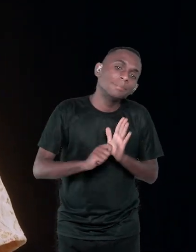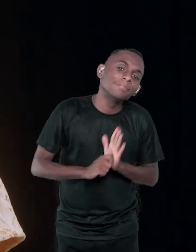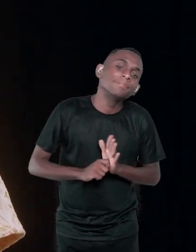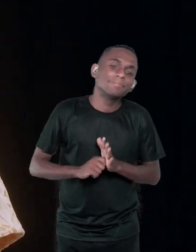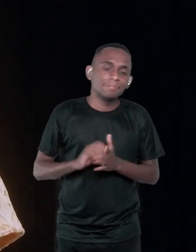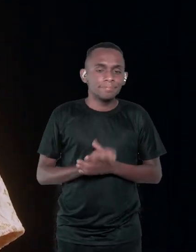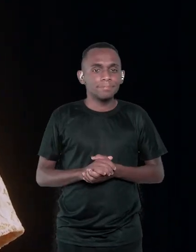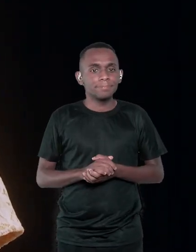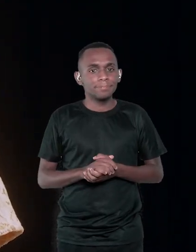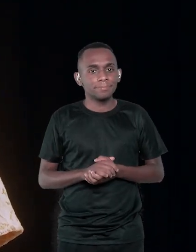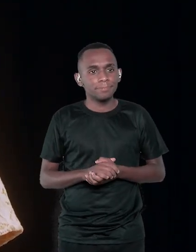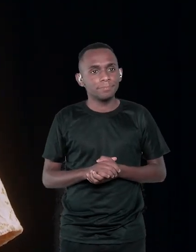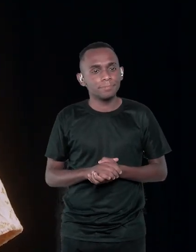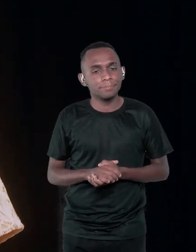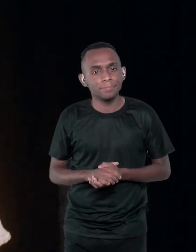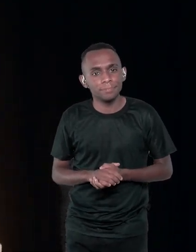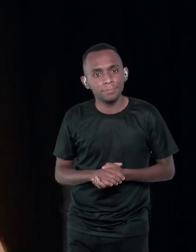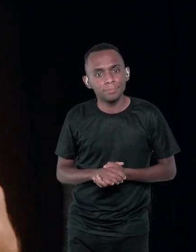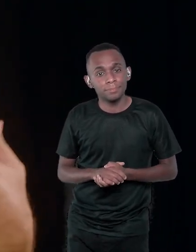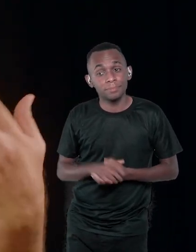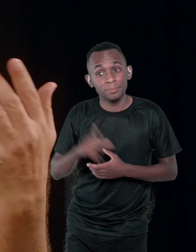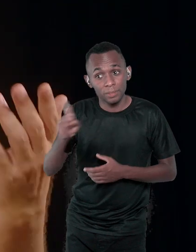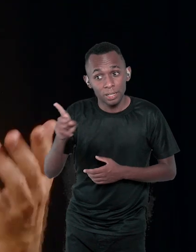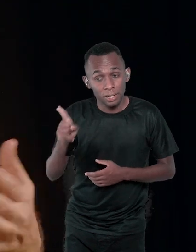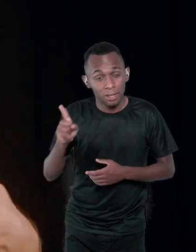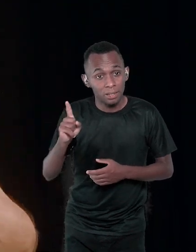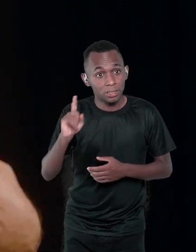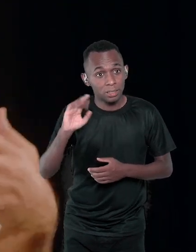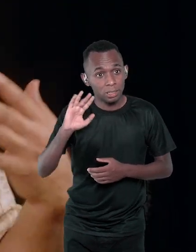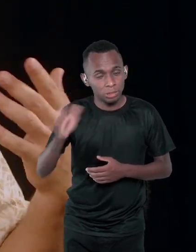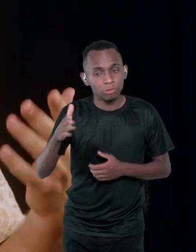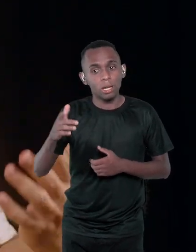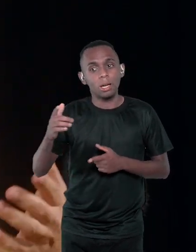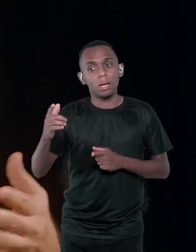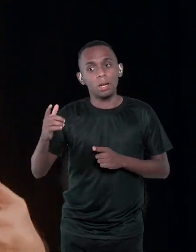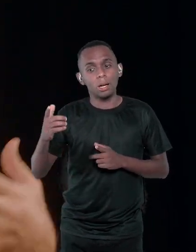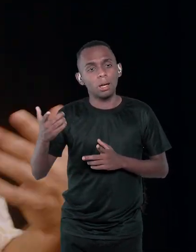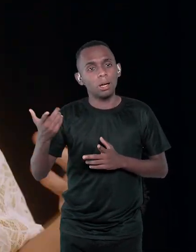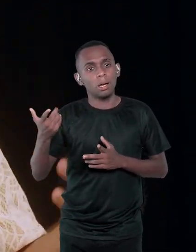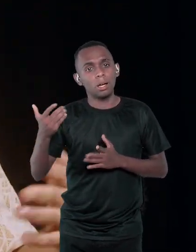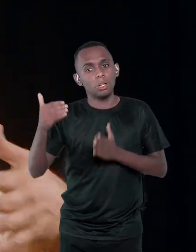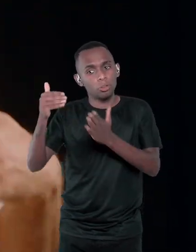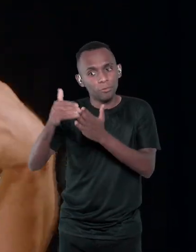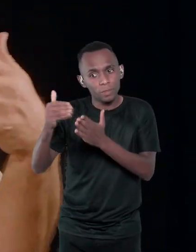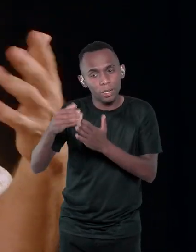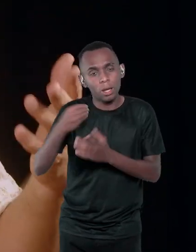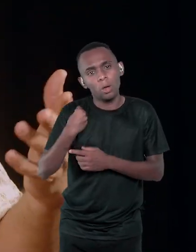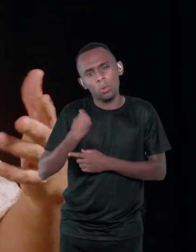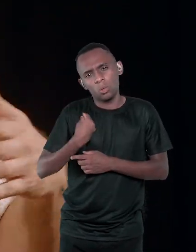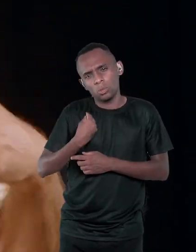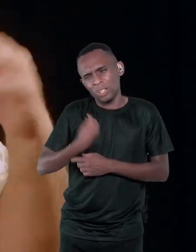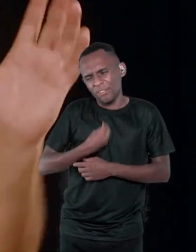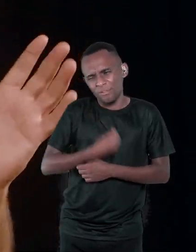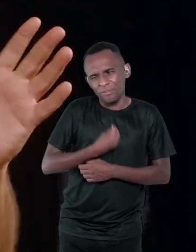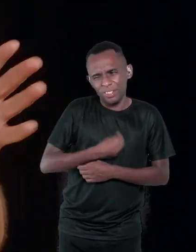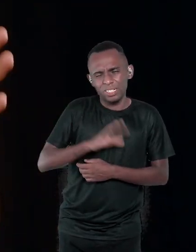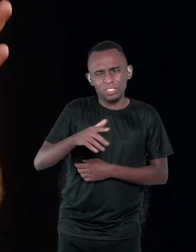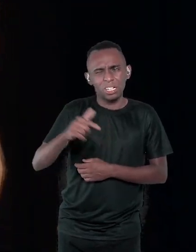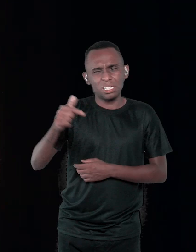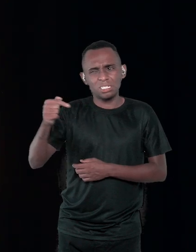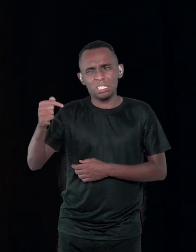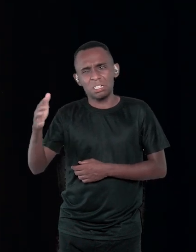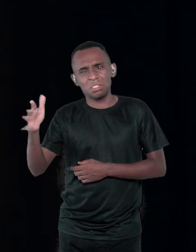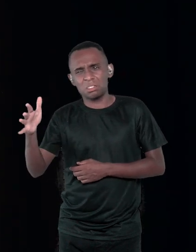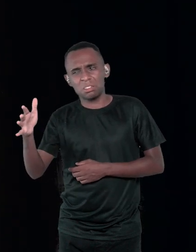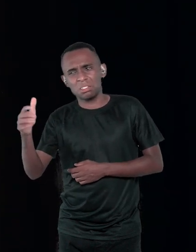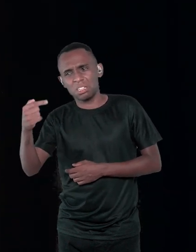né? Ela já se aproximando do final da vida, ela já tinha 70 e tantos anos ali, eu digo, a